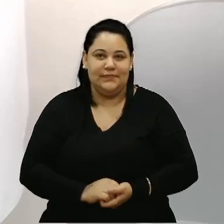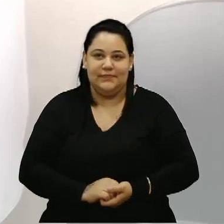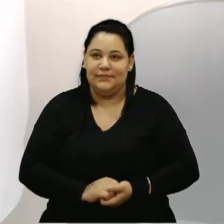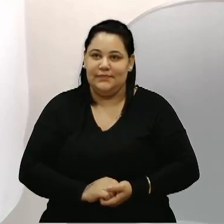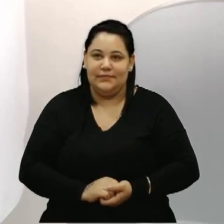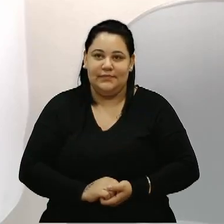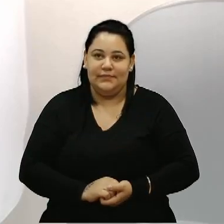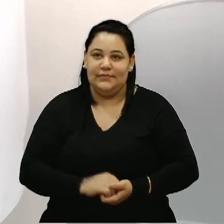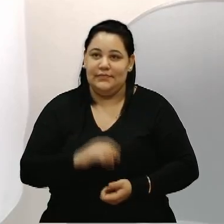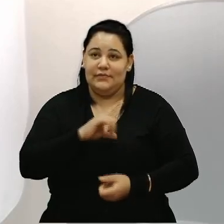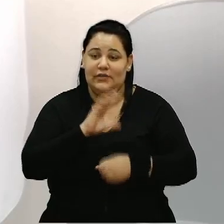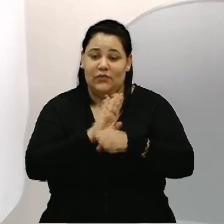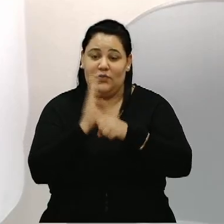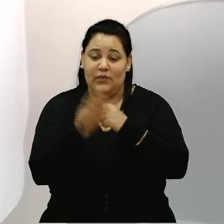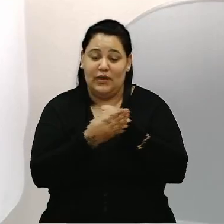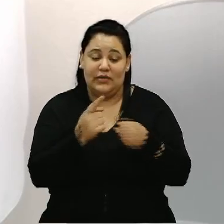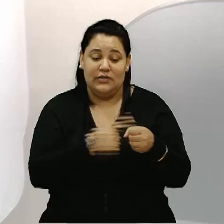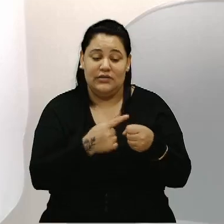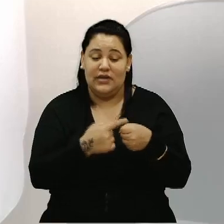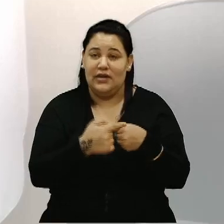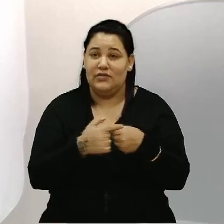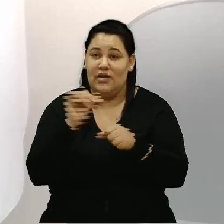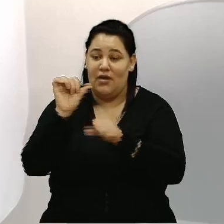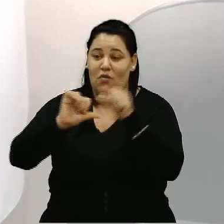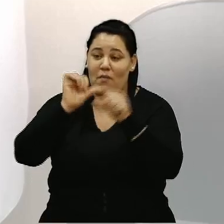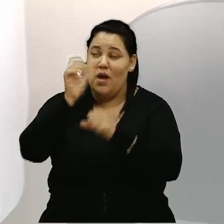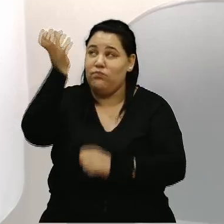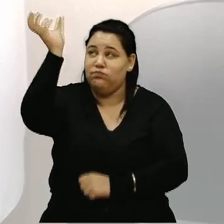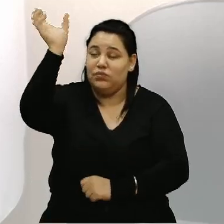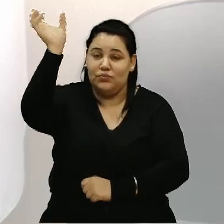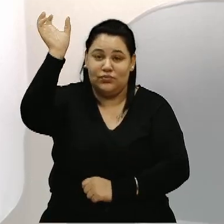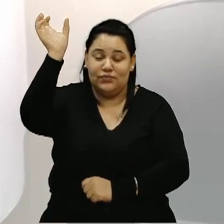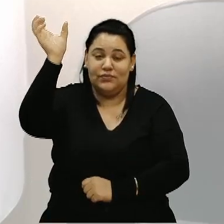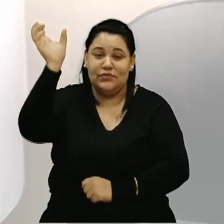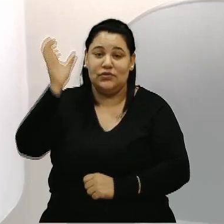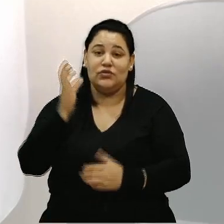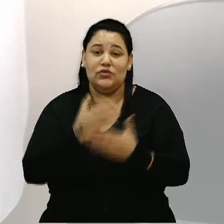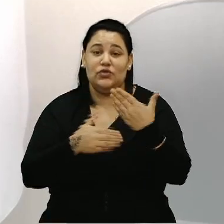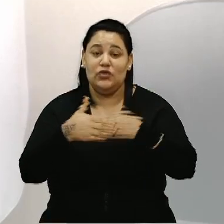Teve um bairro da cidade que trocaram lâmpadas em todas